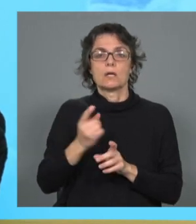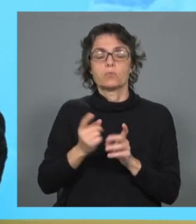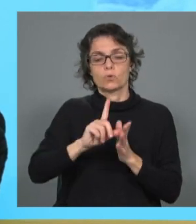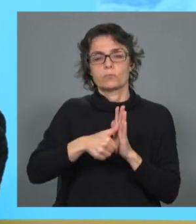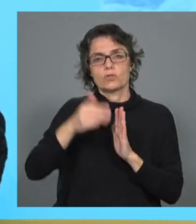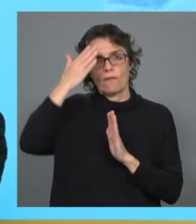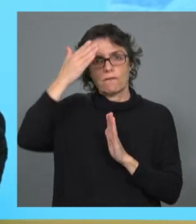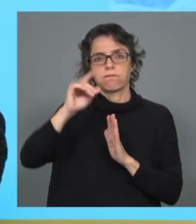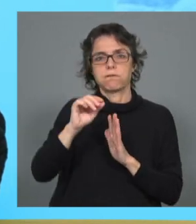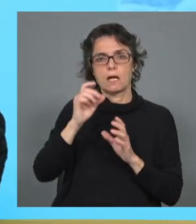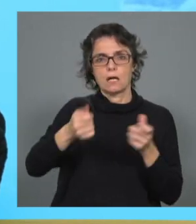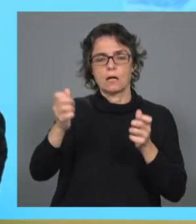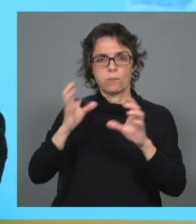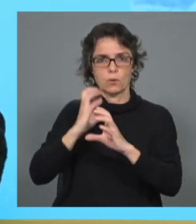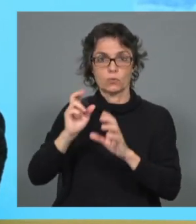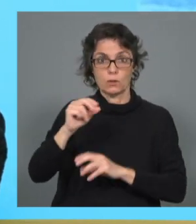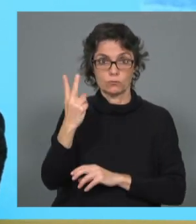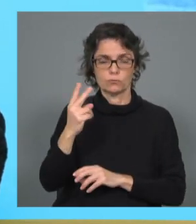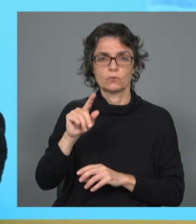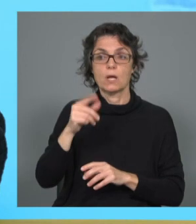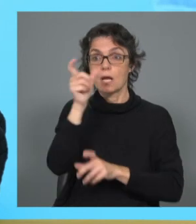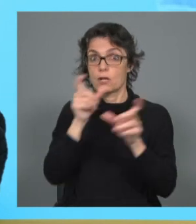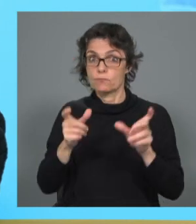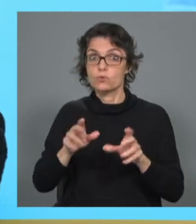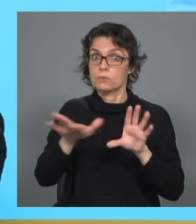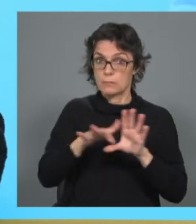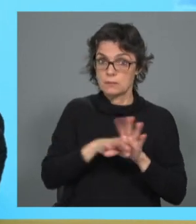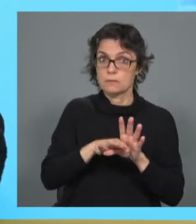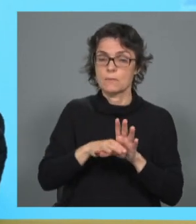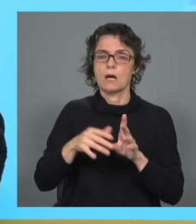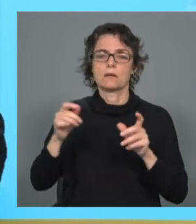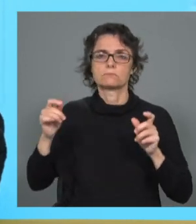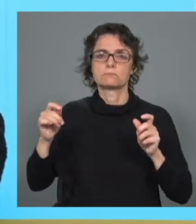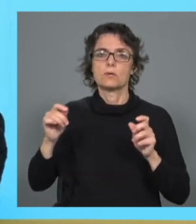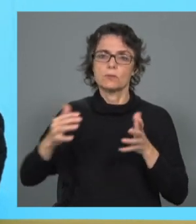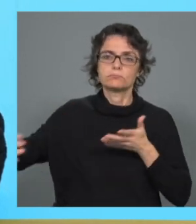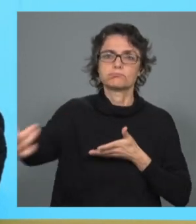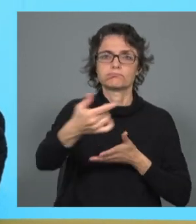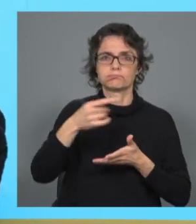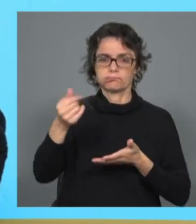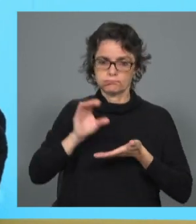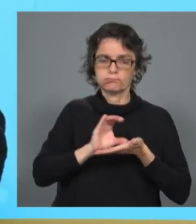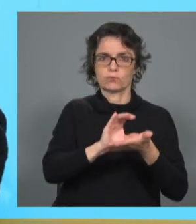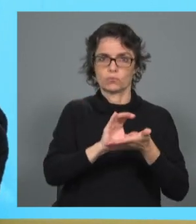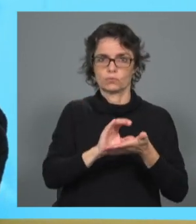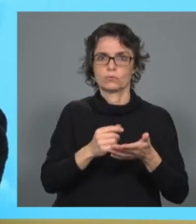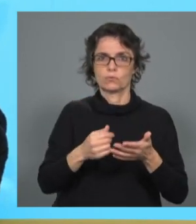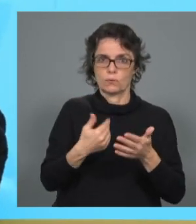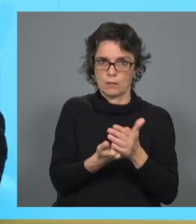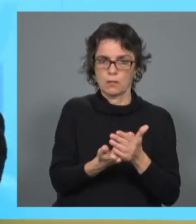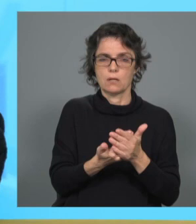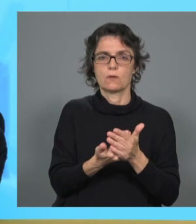é que as pessoas corresponderam muitíssimo bem e, portanto, foi muito rápida a angariação desses fundos, até